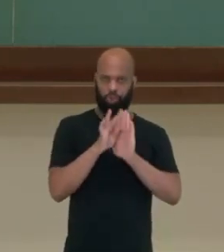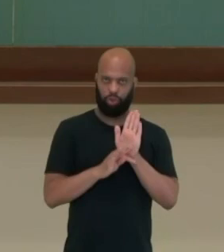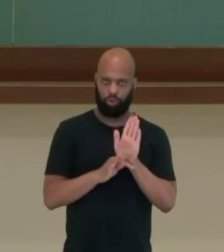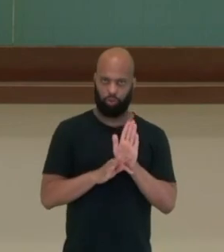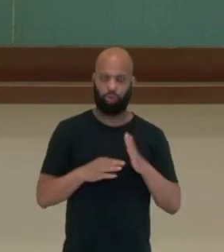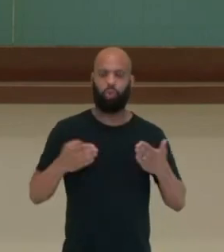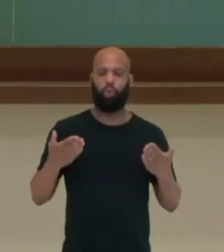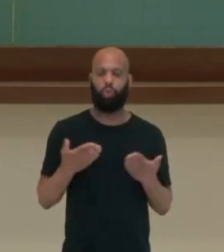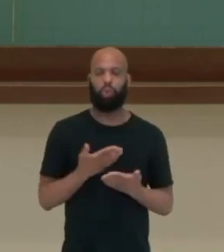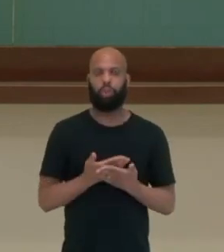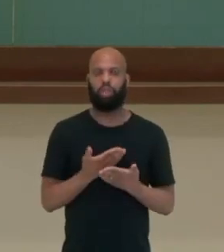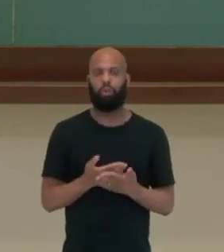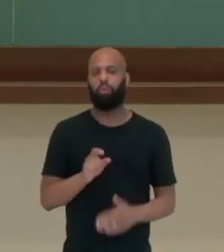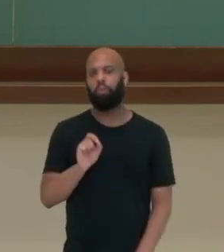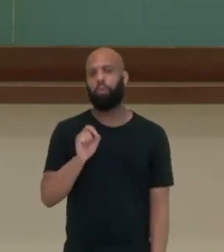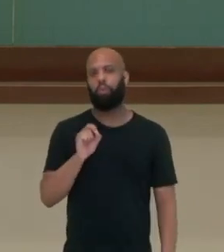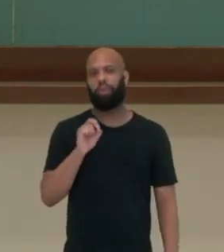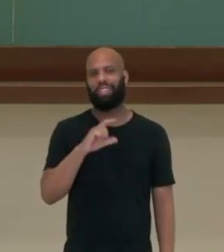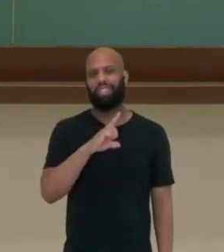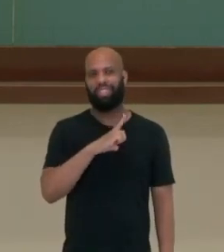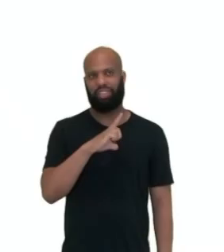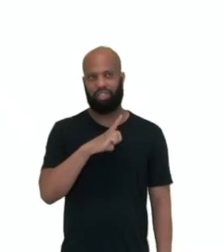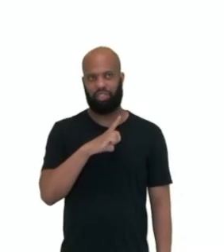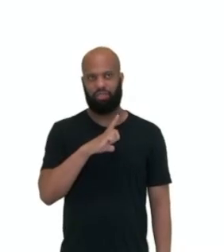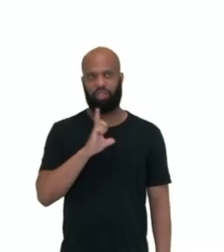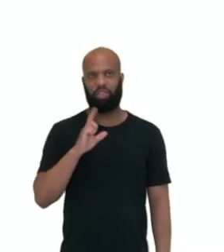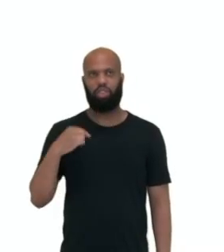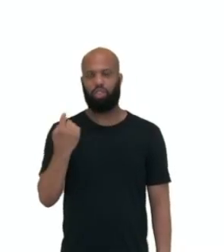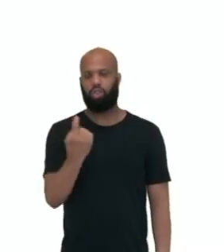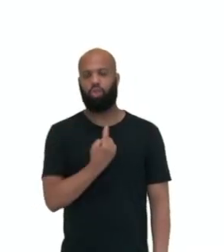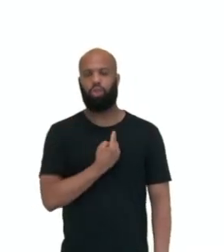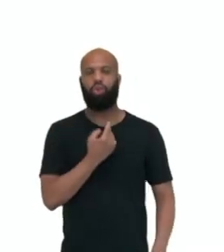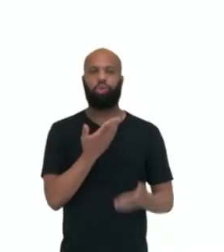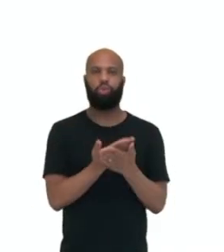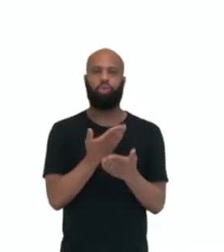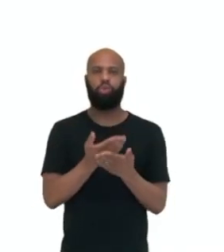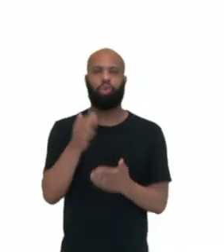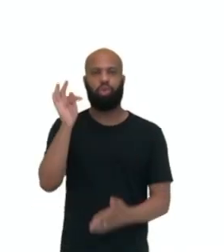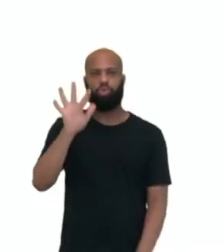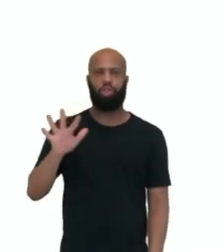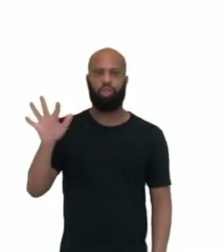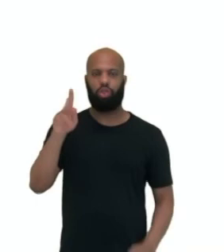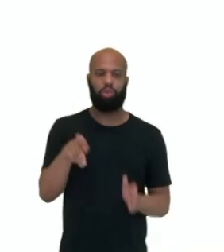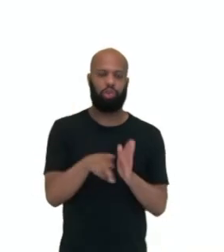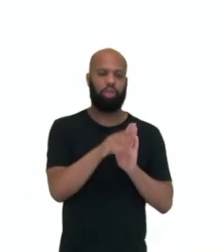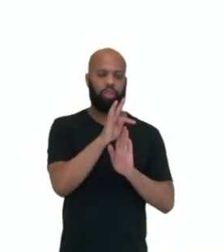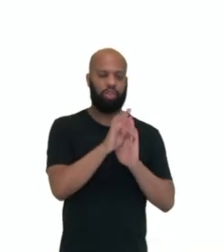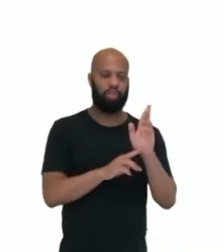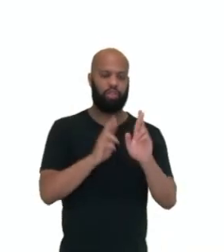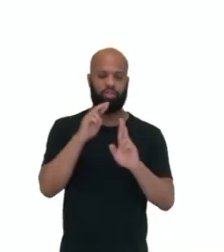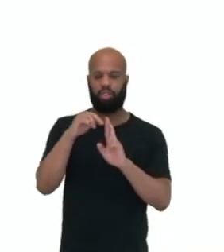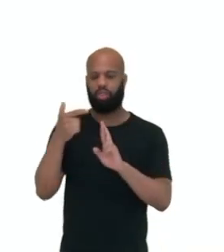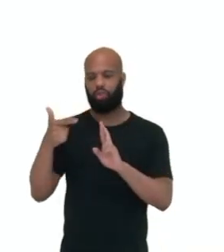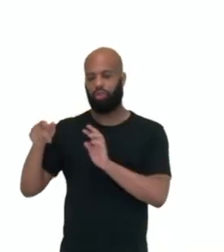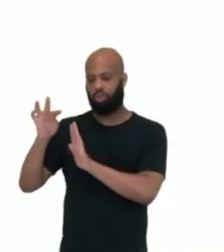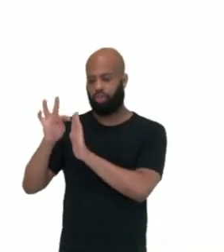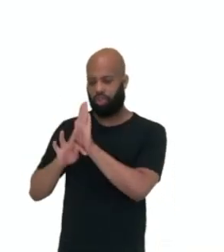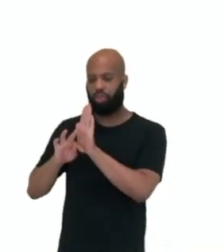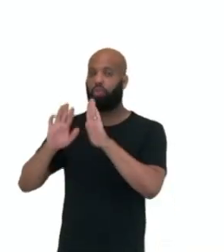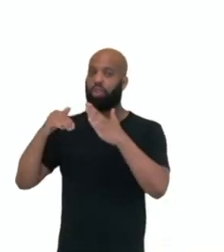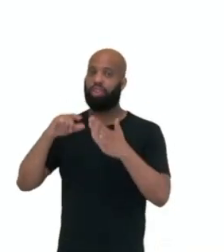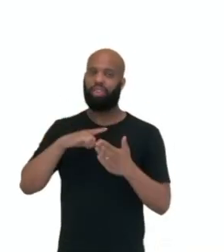Então, nesta aula, meus queridos e minhas queridas, nós estudamos o fenômeno da intertextualidade, pelo qual um